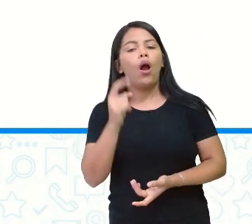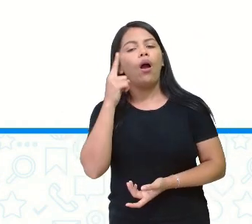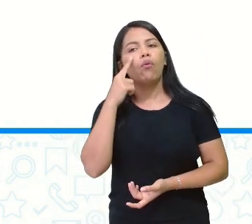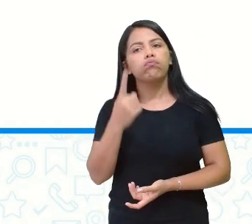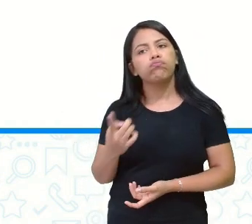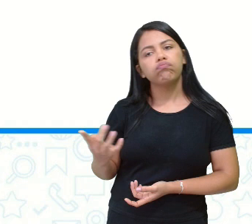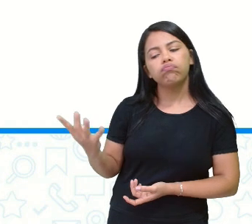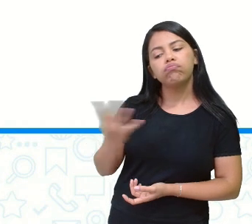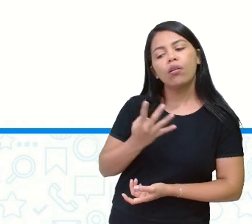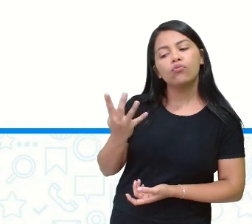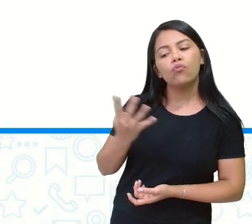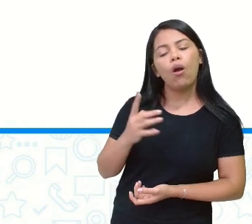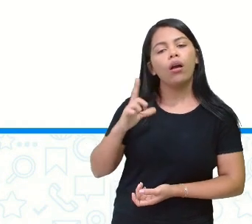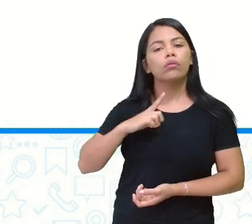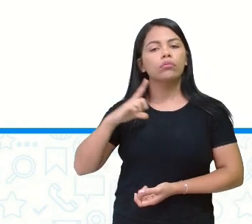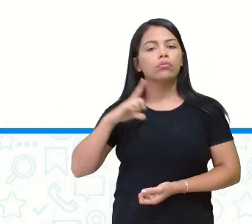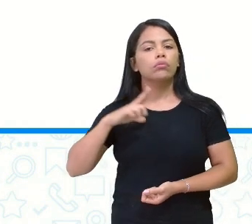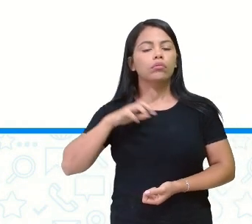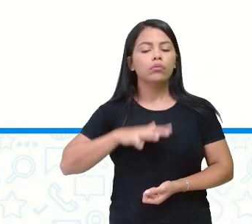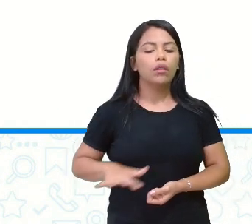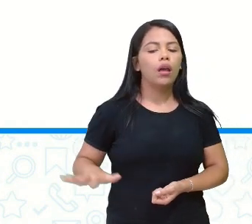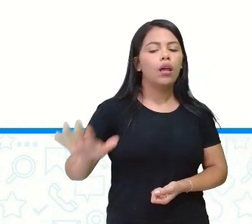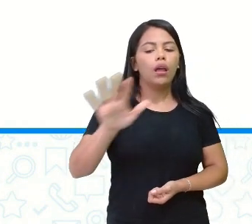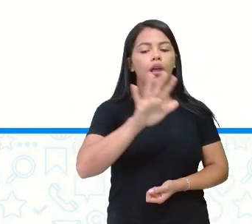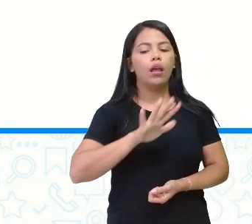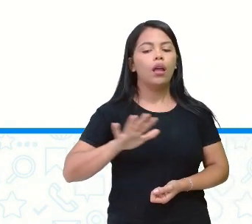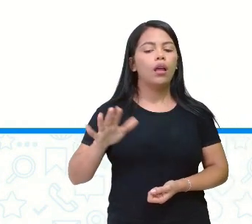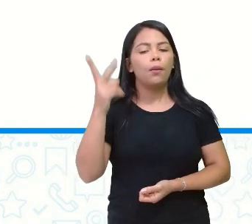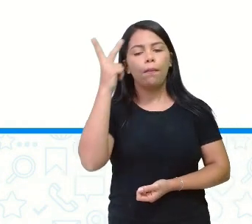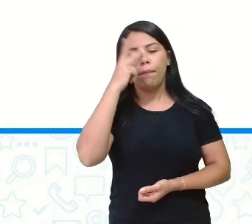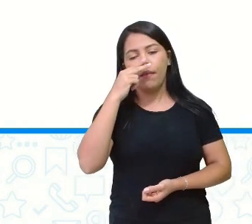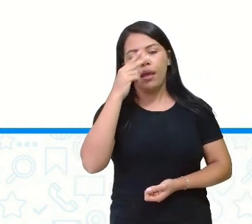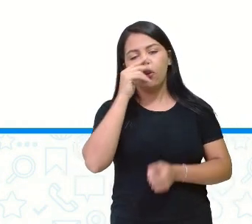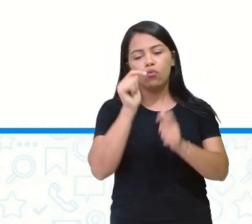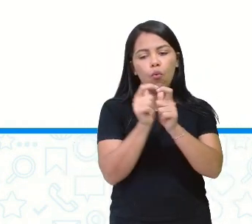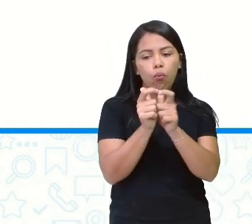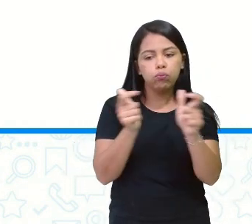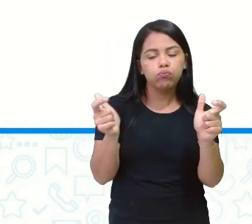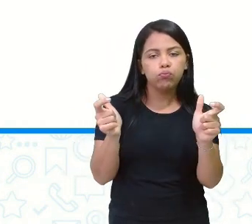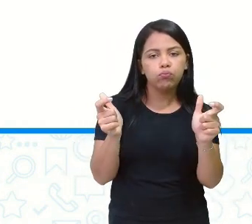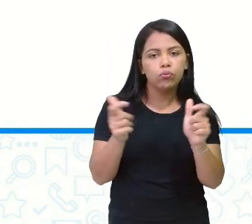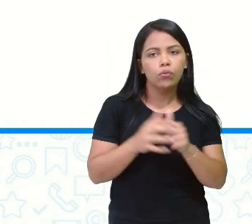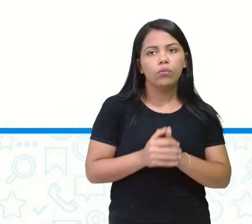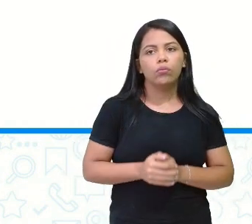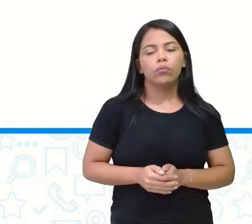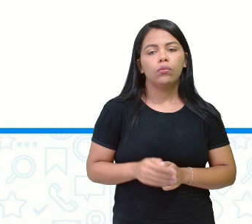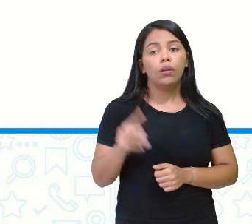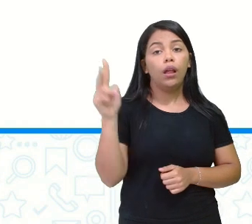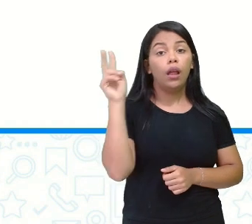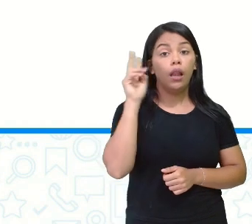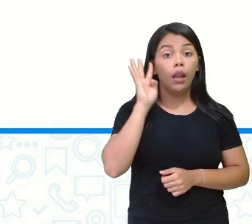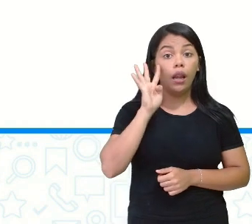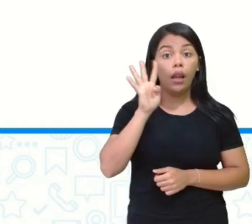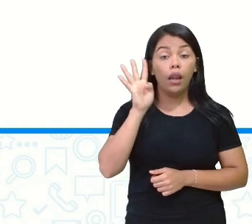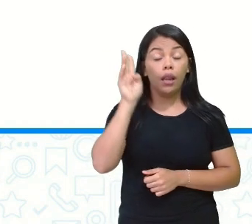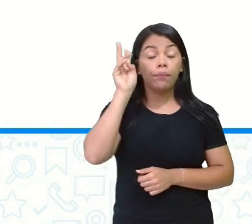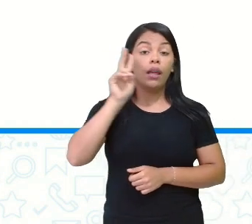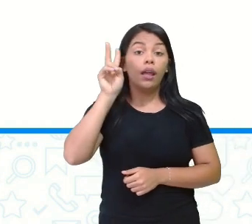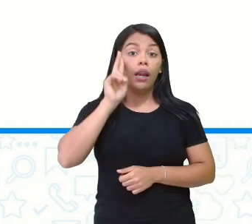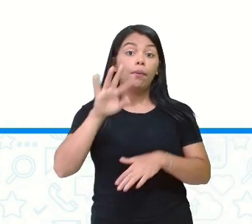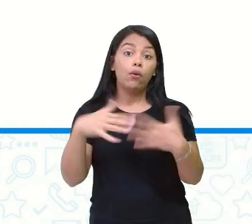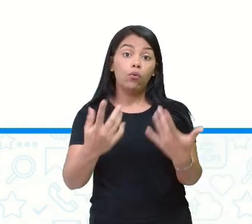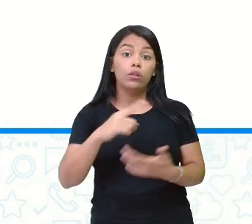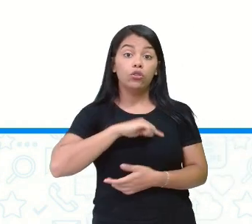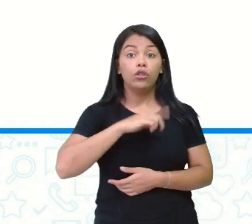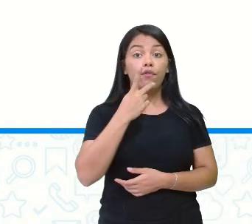planas ocupam uma superfície de mesmo tamanho? Lembrando, né, que quando a gente fala de área, a gente está falando